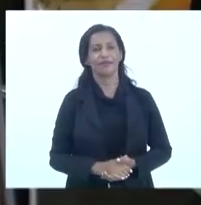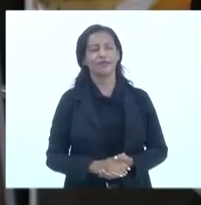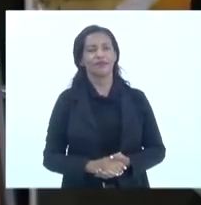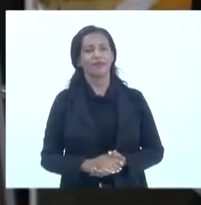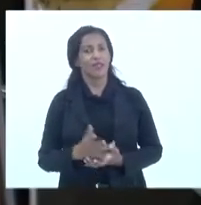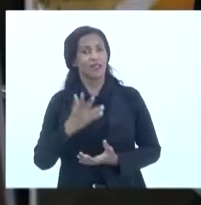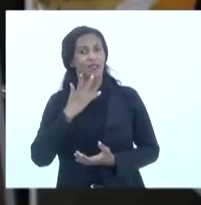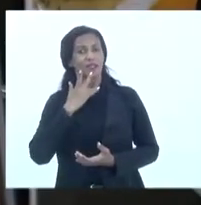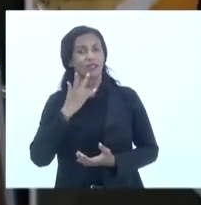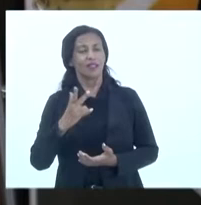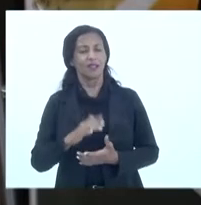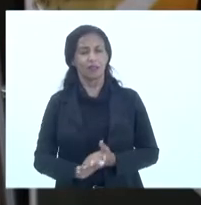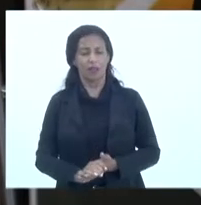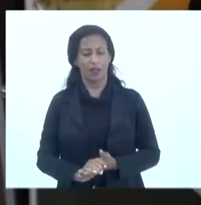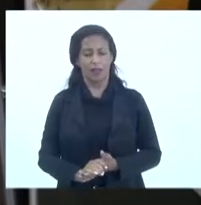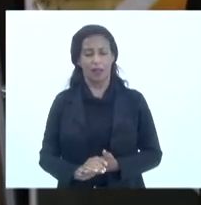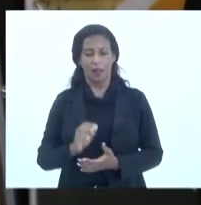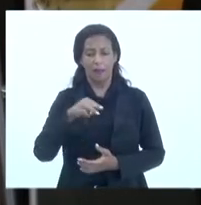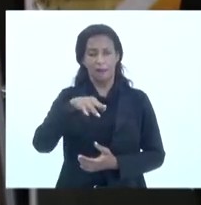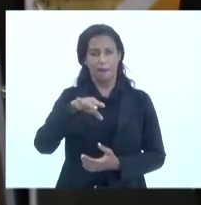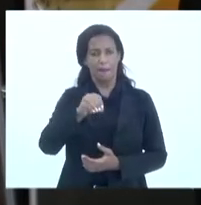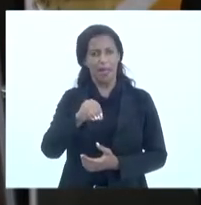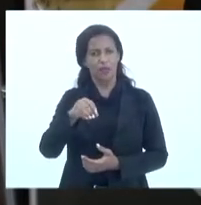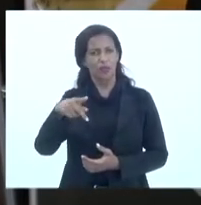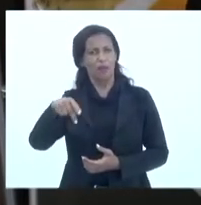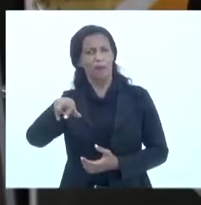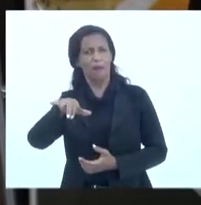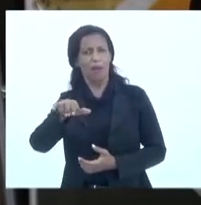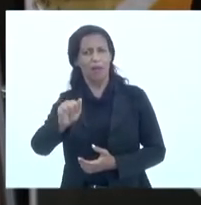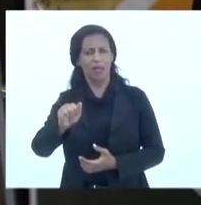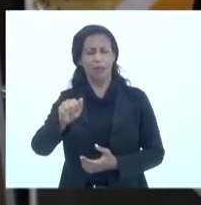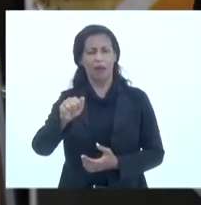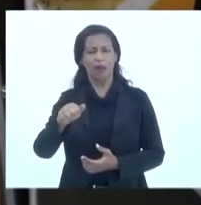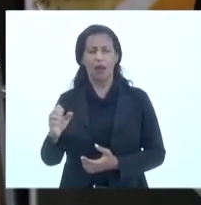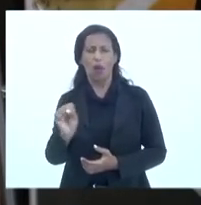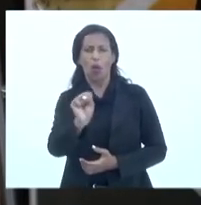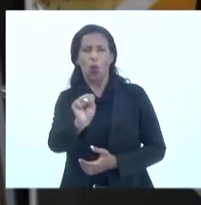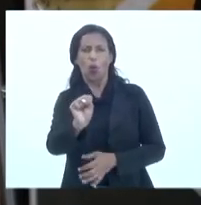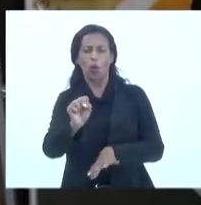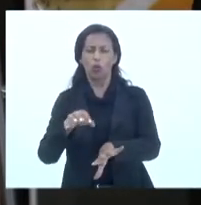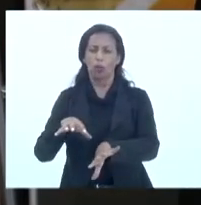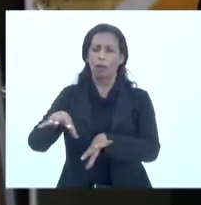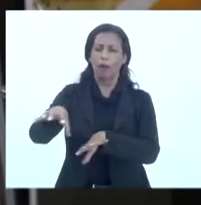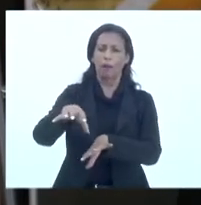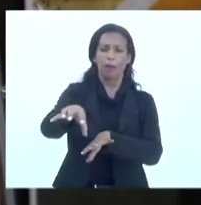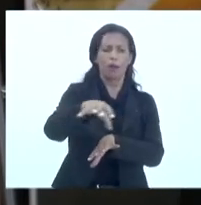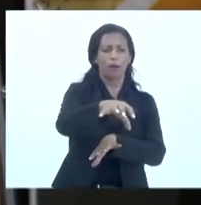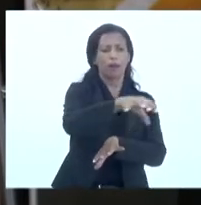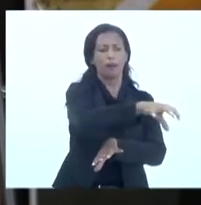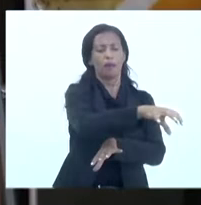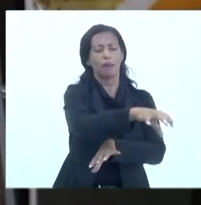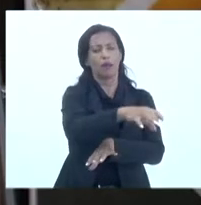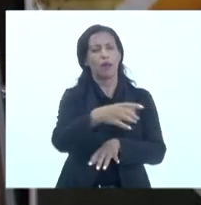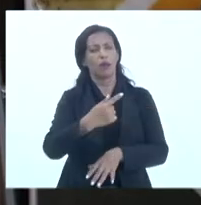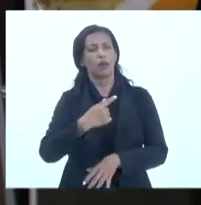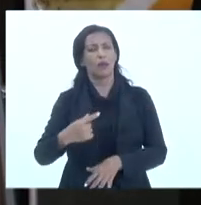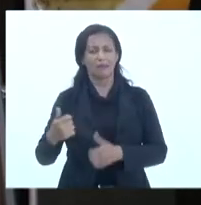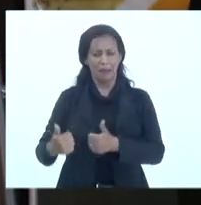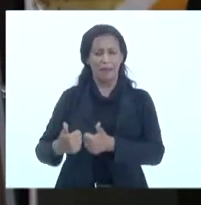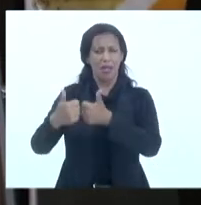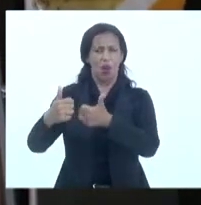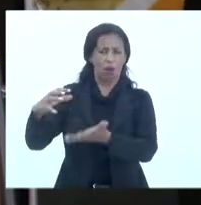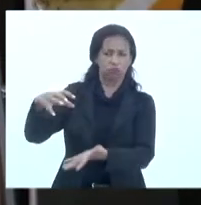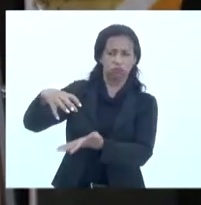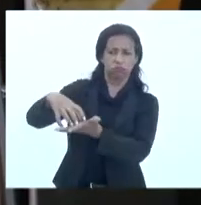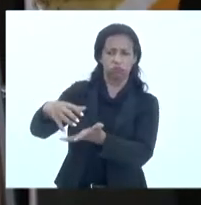dizer o seguinte, quer dizer, o Médio Paraíba, quando a gente olha as 8 regiões de governo do Estado do Rio de Janeiro, ele é o que está melhor